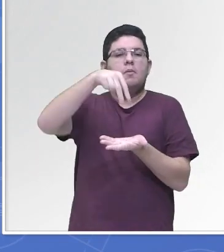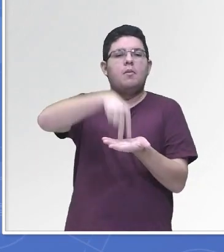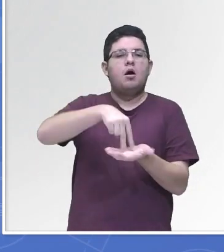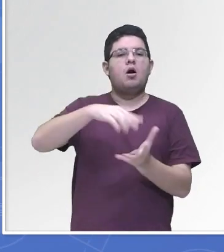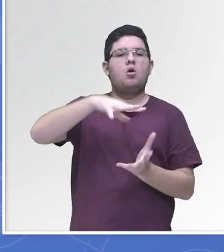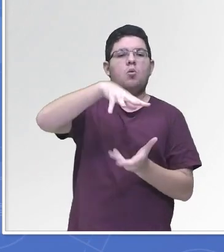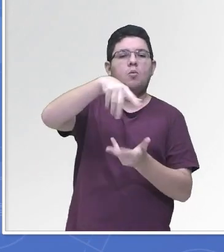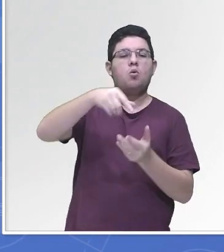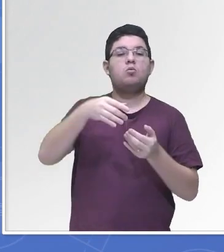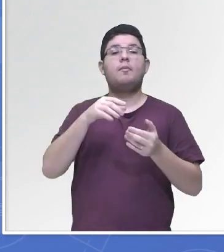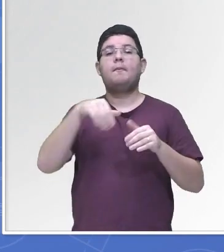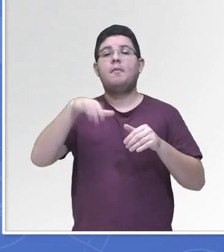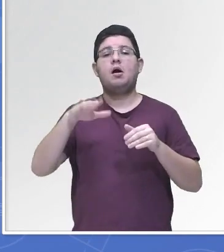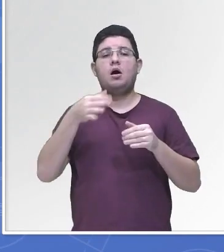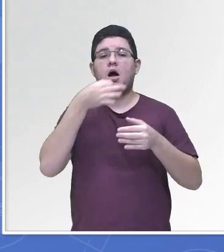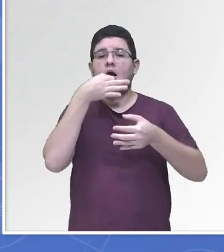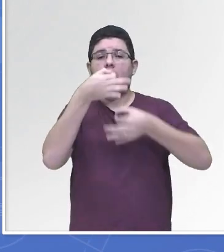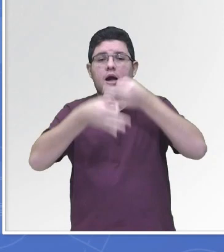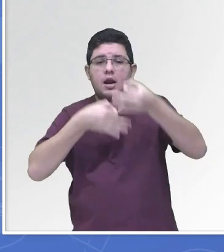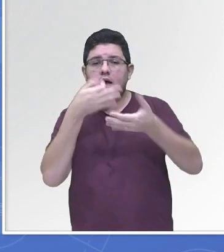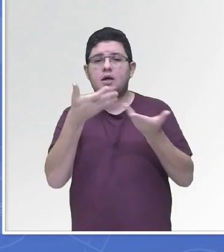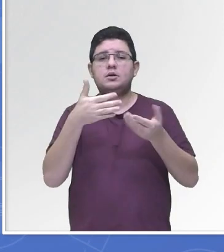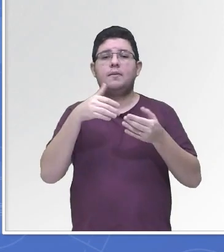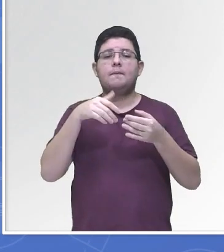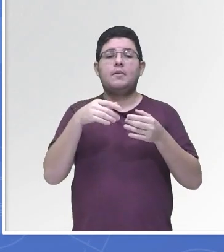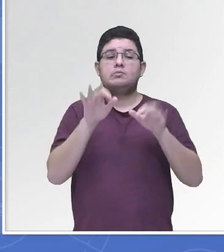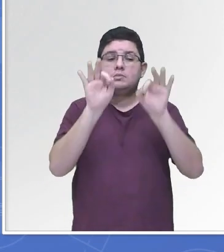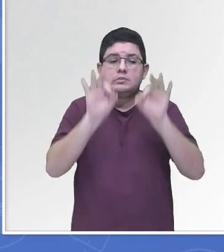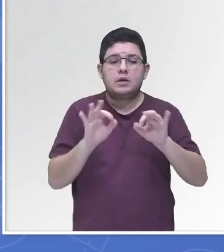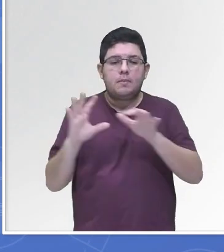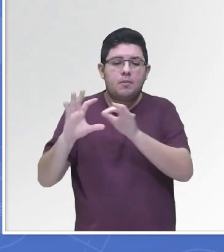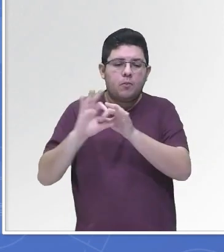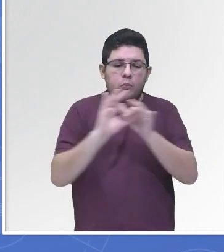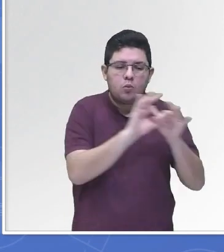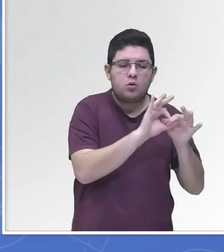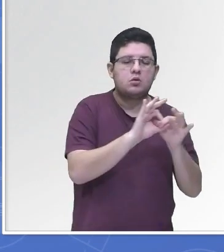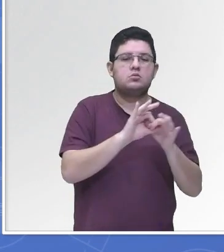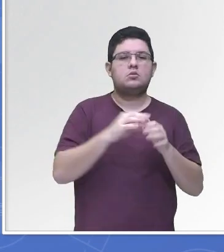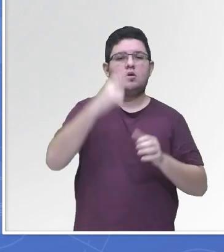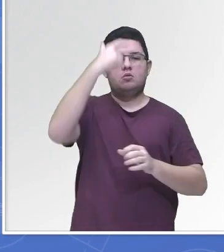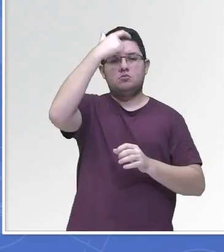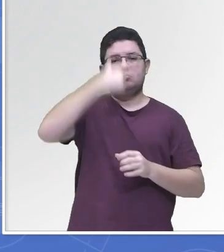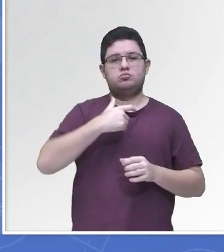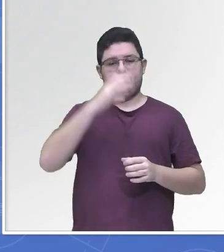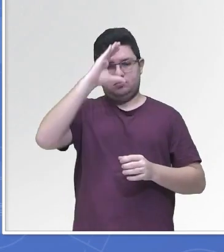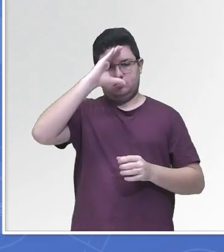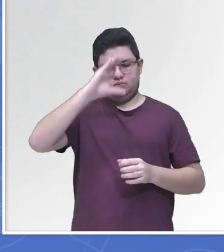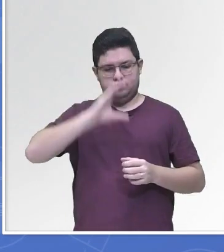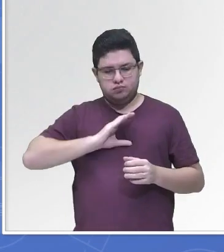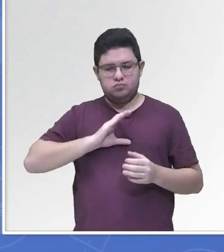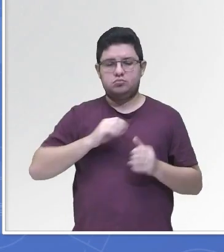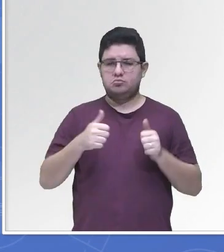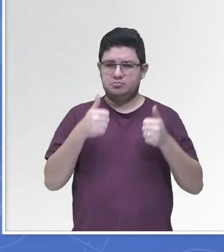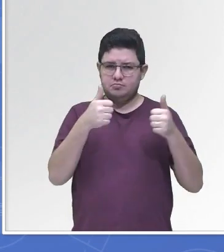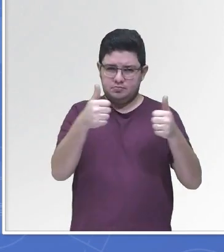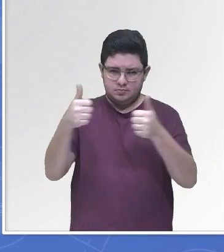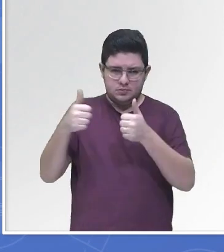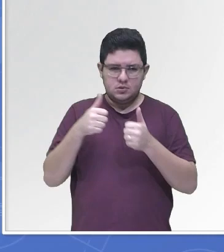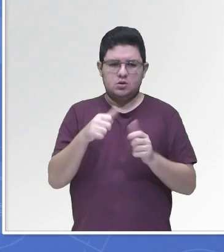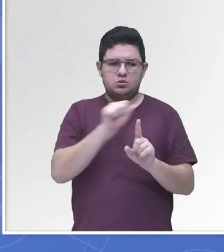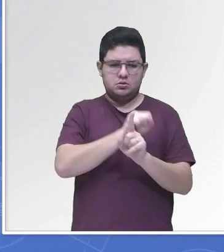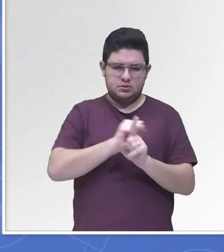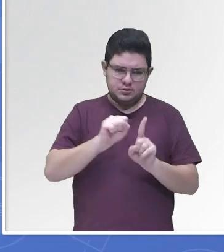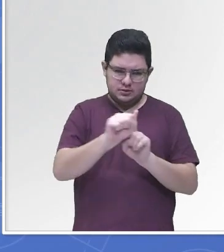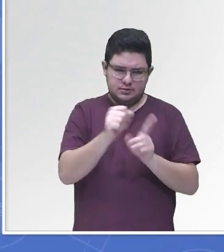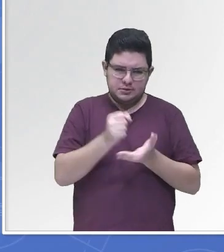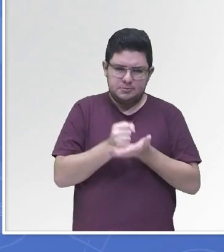mais crítica, mais precisa, como um verdadeiro indivíduo, um bom cidadão, aquele que vai realmente fazer uma diferença dentro dessa sociedade. Mas